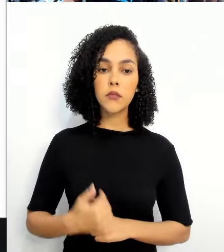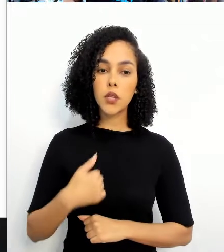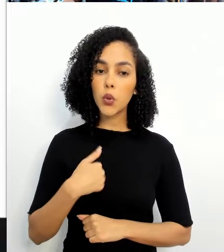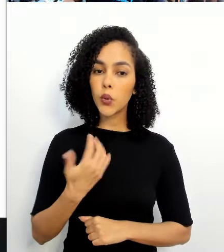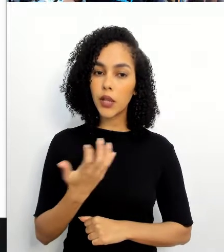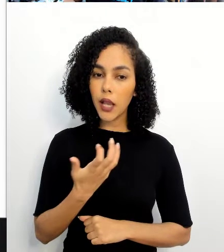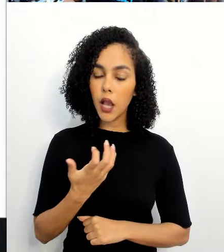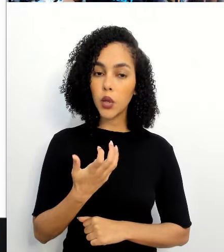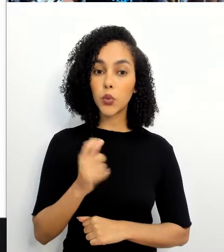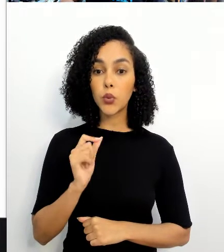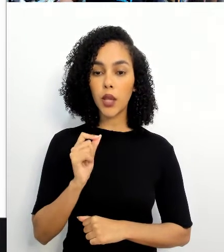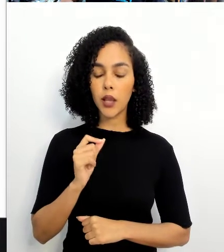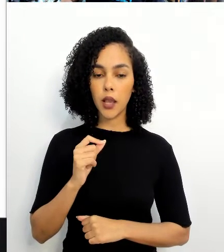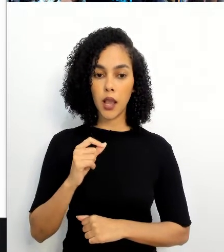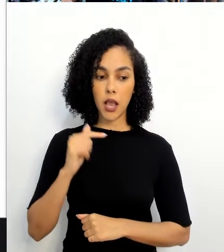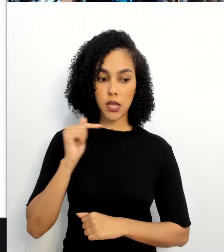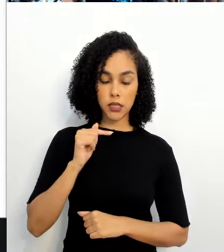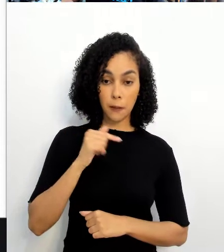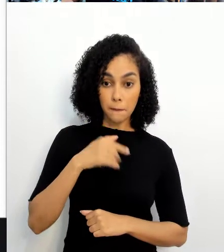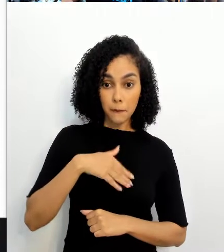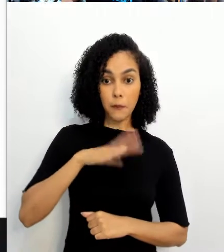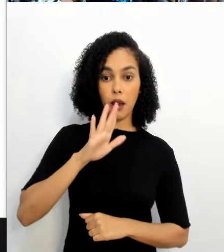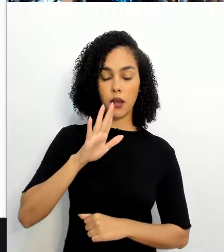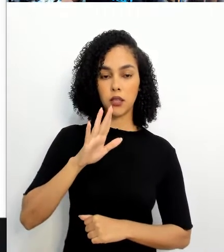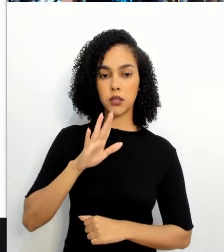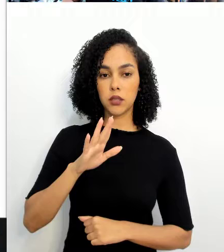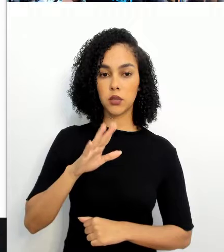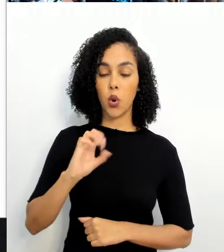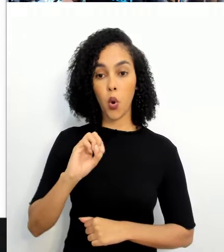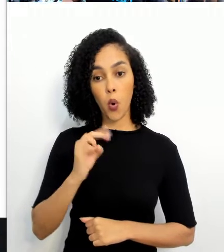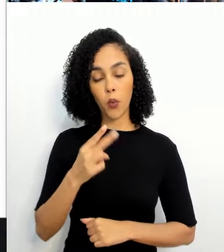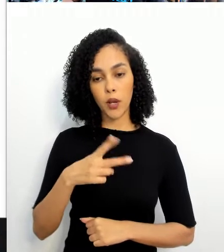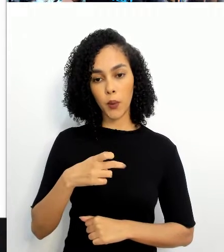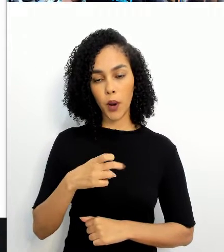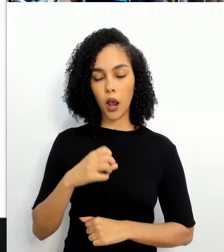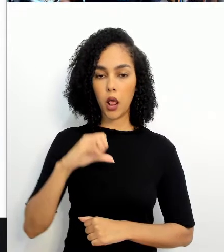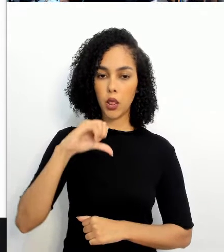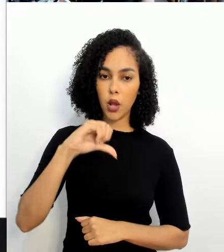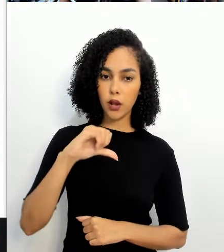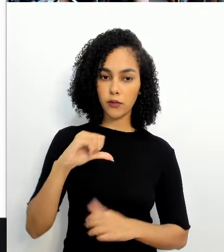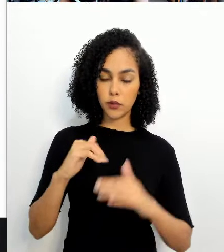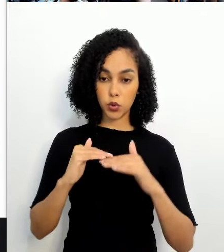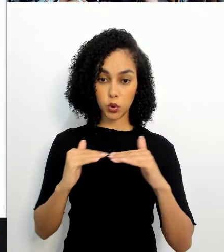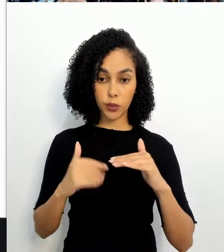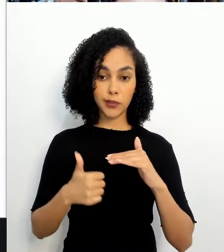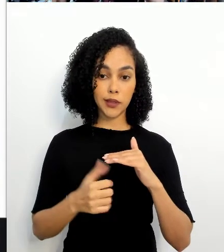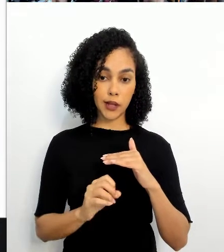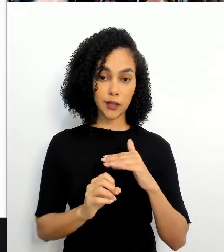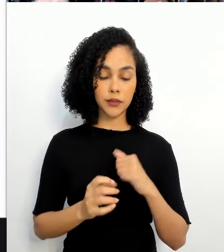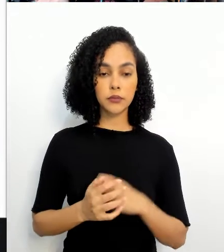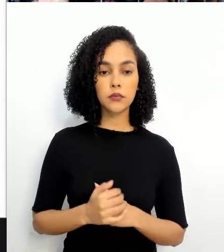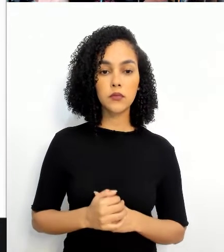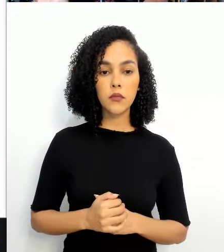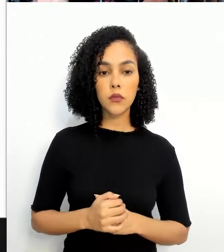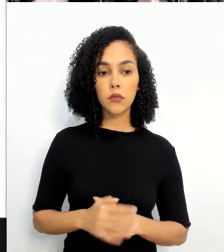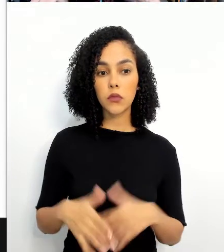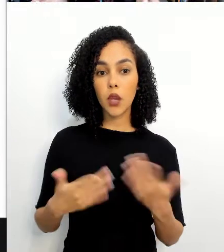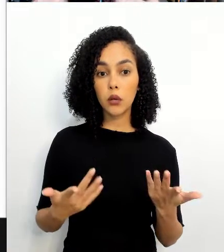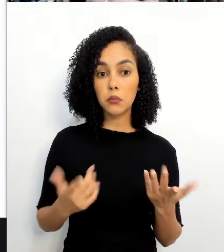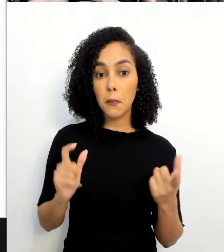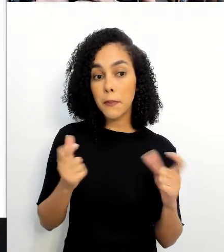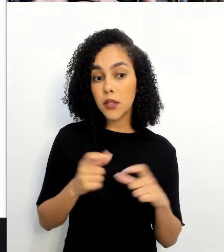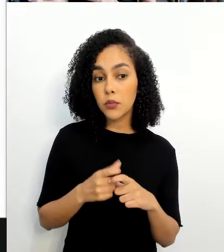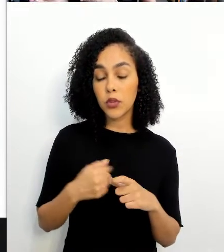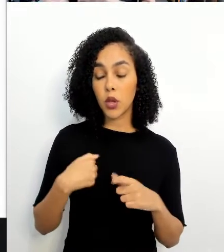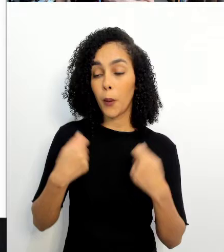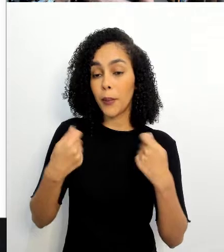valor supere, seja maior ou igual a 9 sobre 10. A questão é, qual a quantidade mínima de